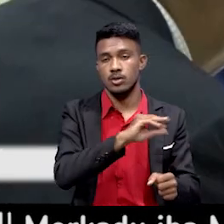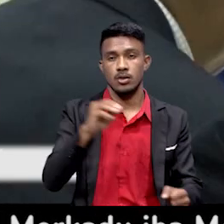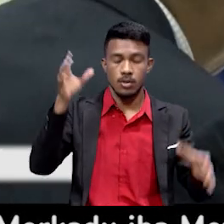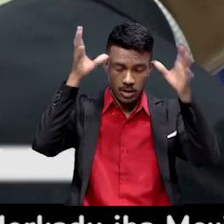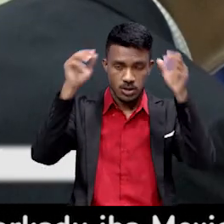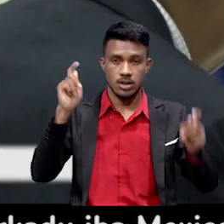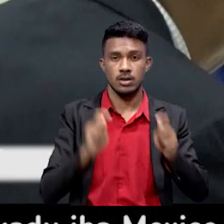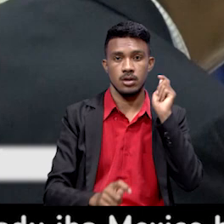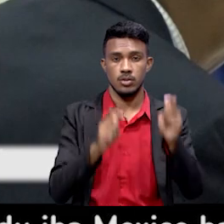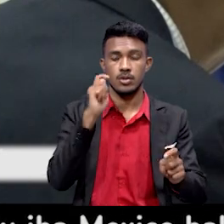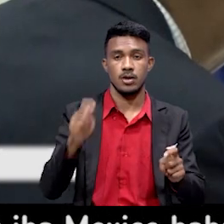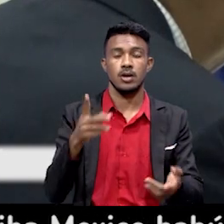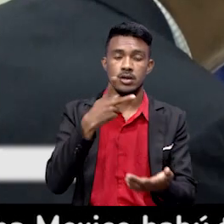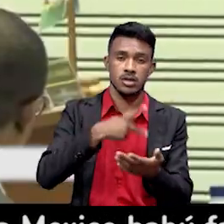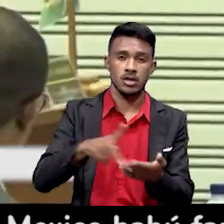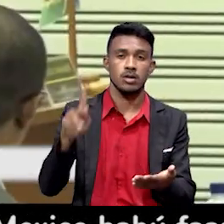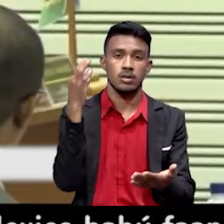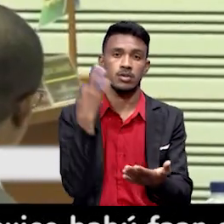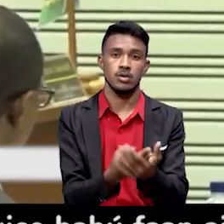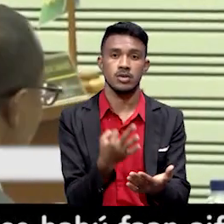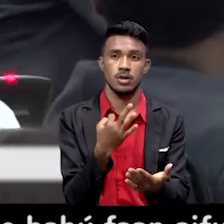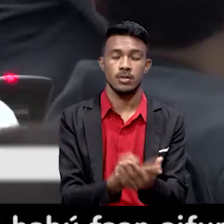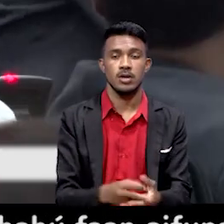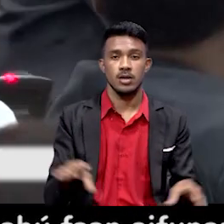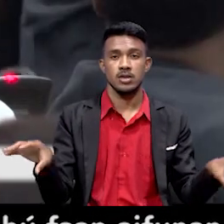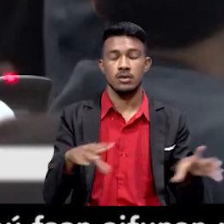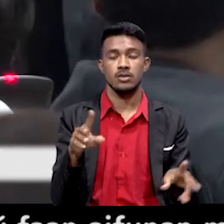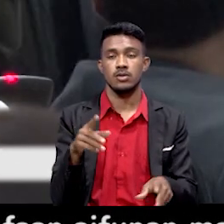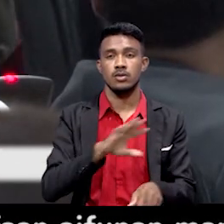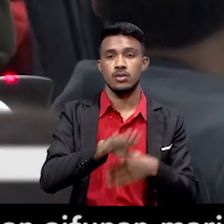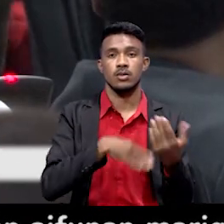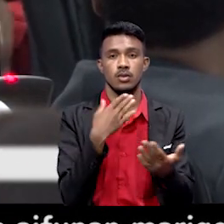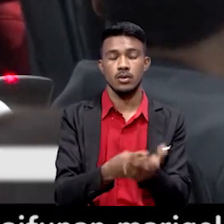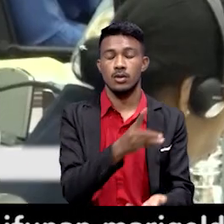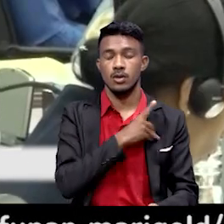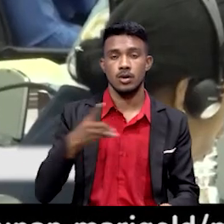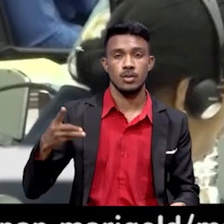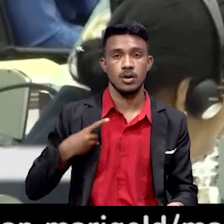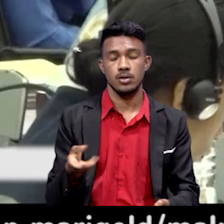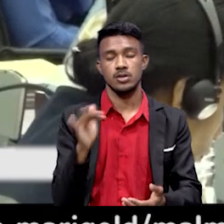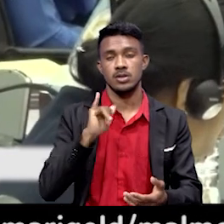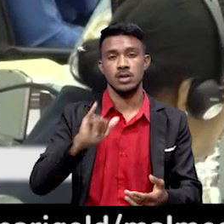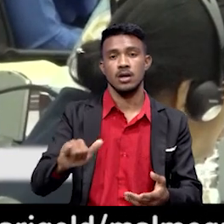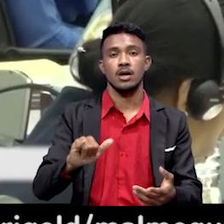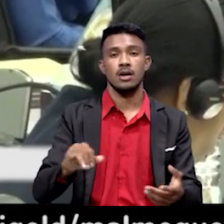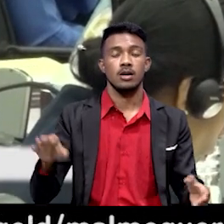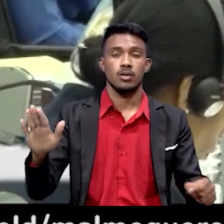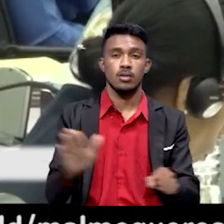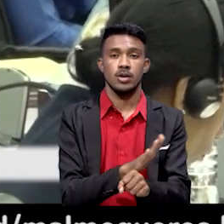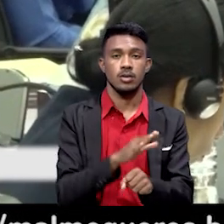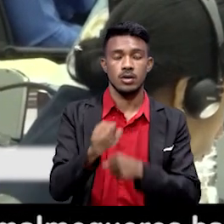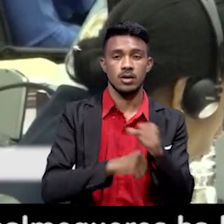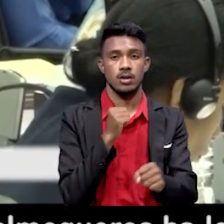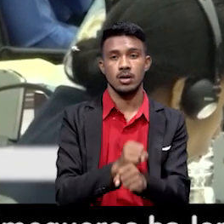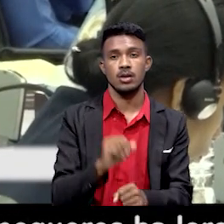recurso. Pagamento ba regime remuneratório né se acontece ba ira deputado no ex titular sira, completa ona tinan lima